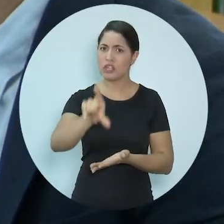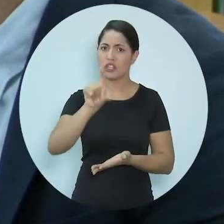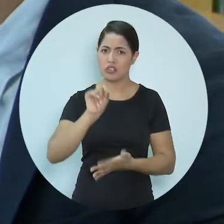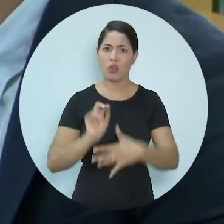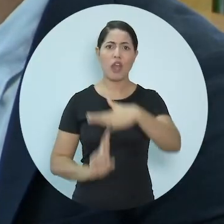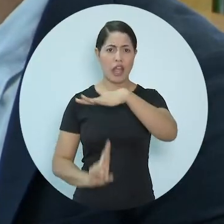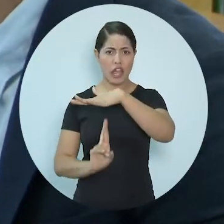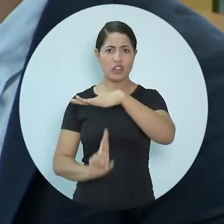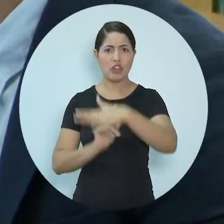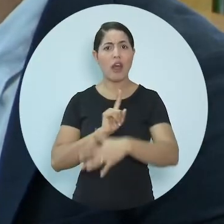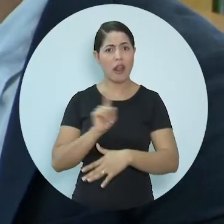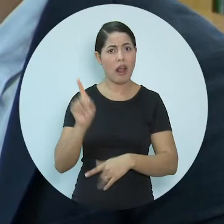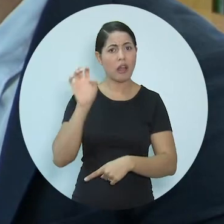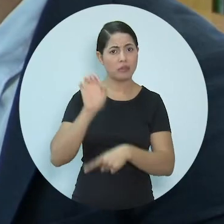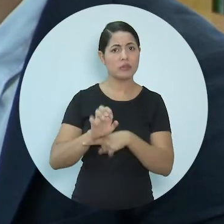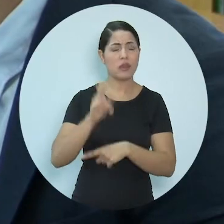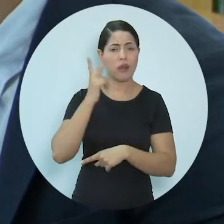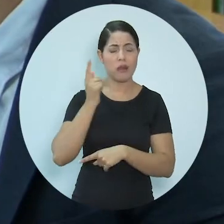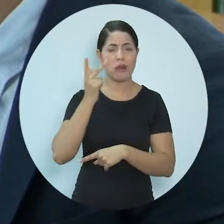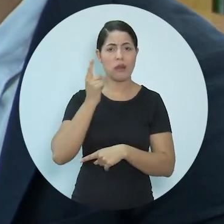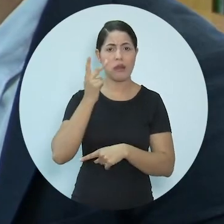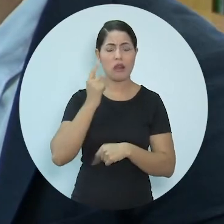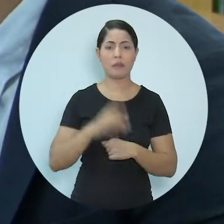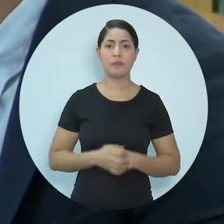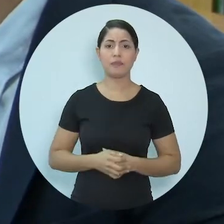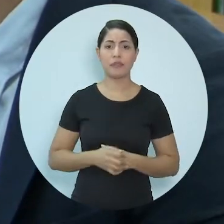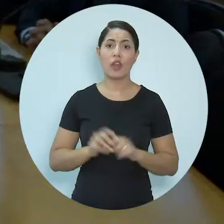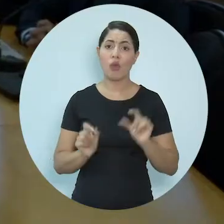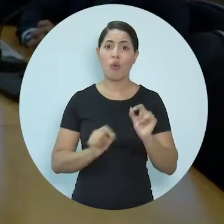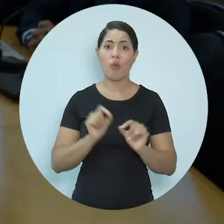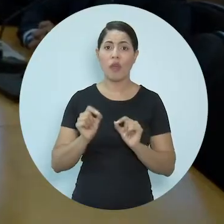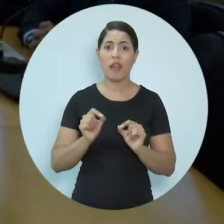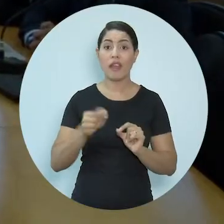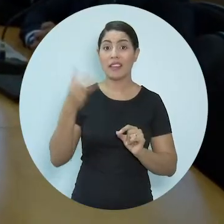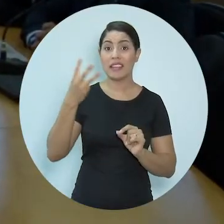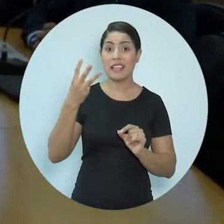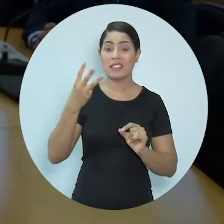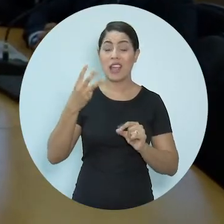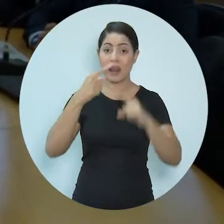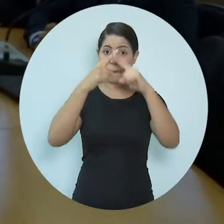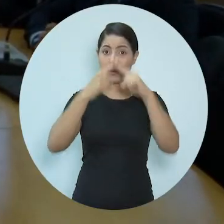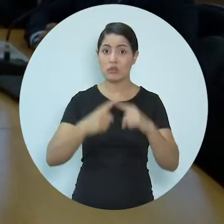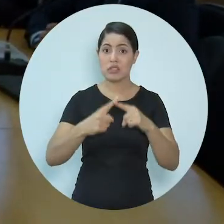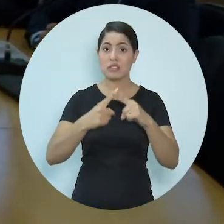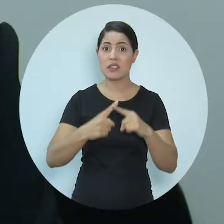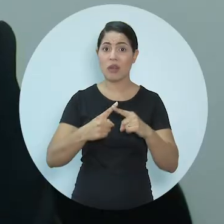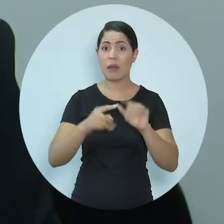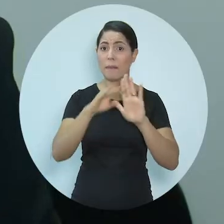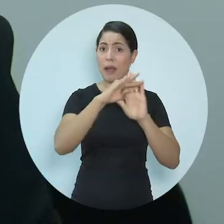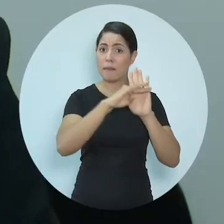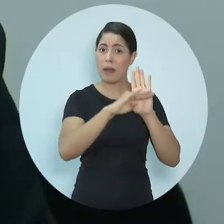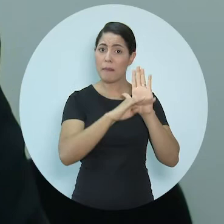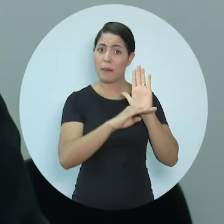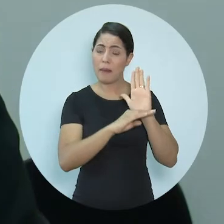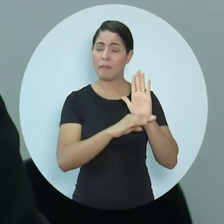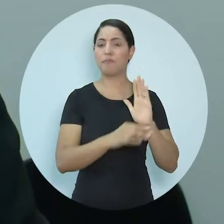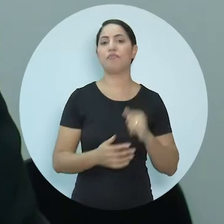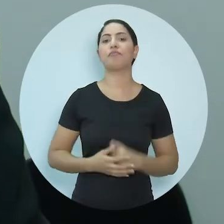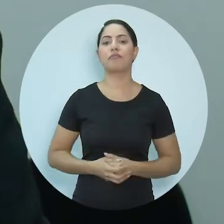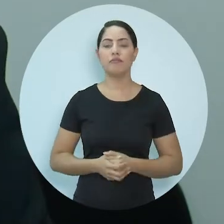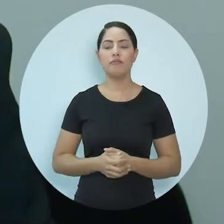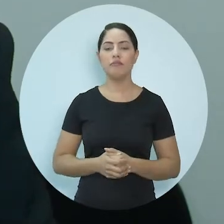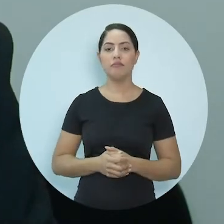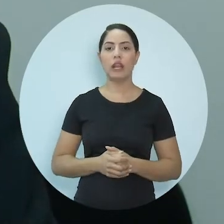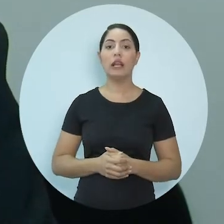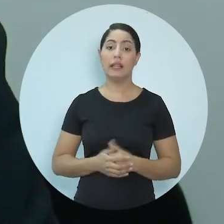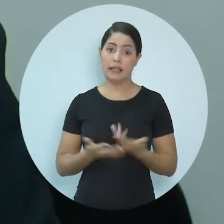reitoria no estado. A decisão do governo federal foi o terceiro colocado na lista tríplice. Hoje a compreensão que a comunidade acadêmica